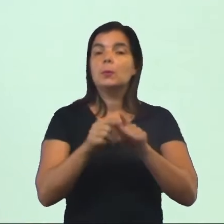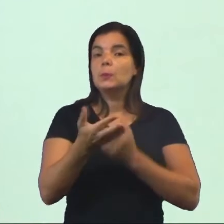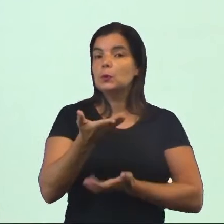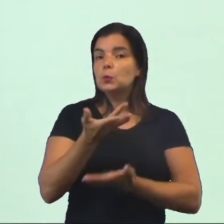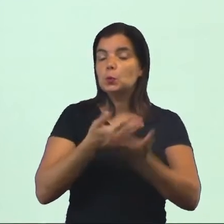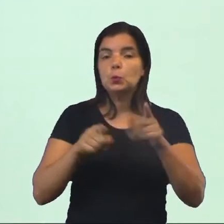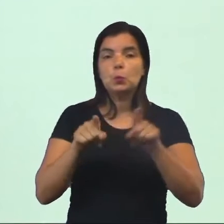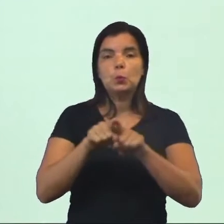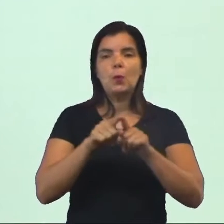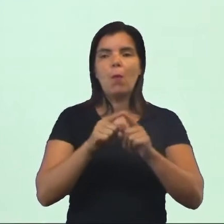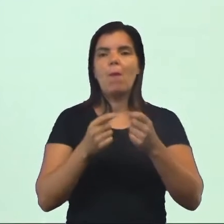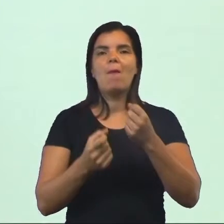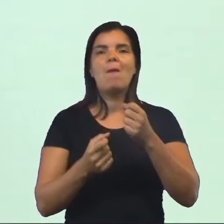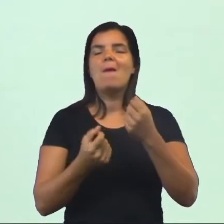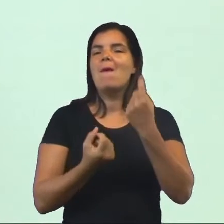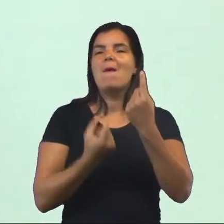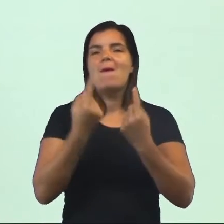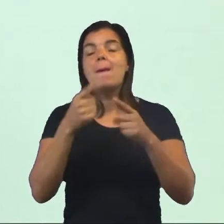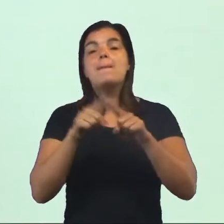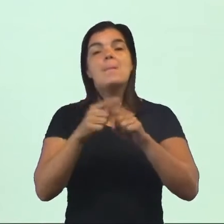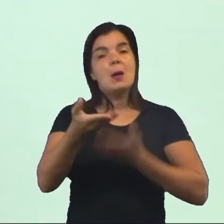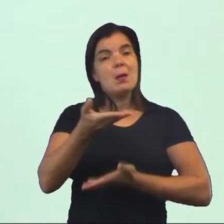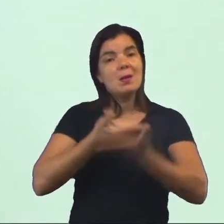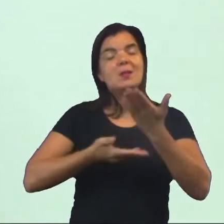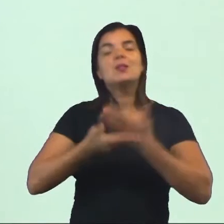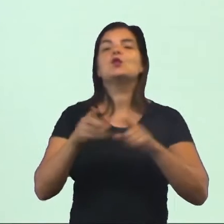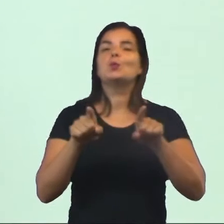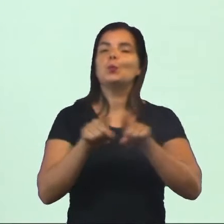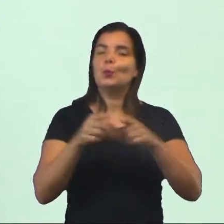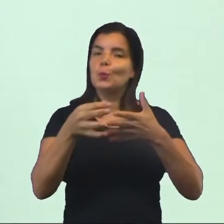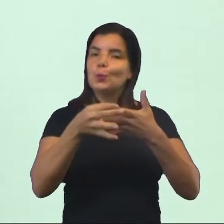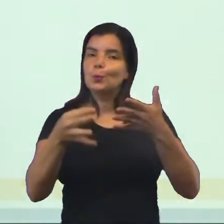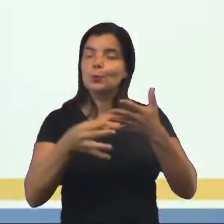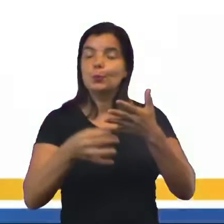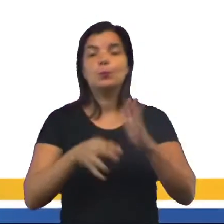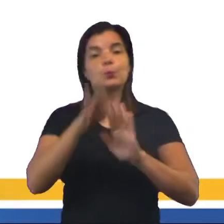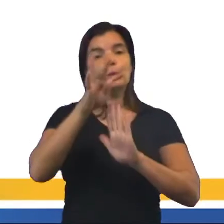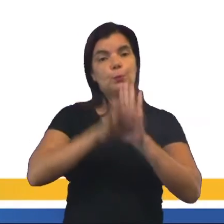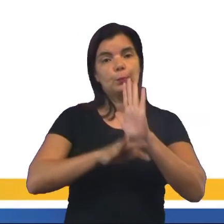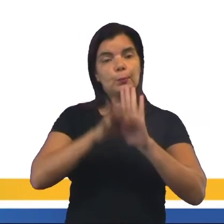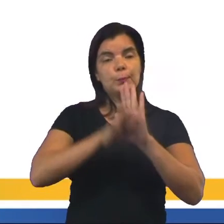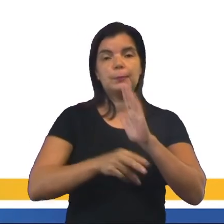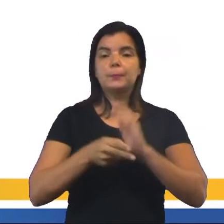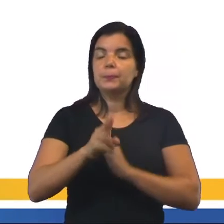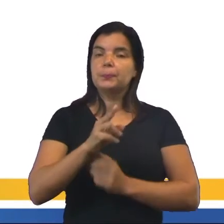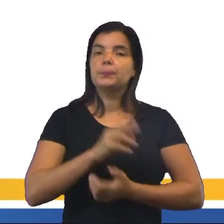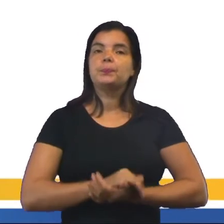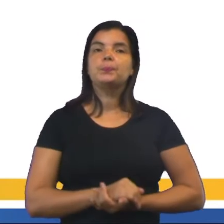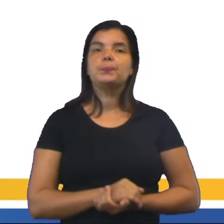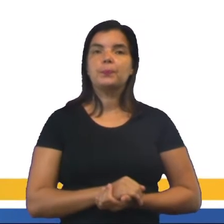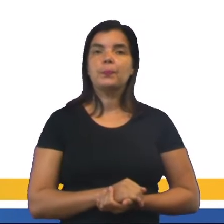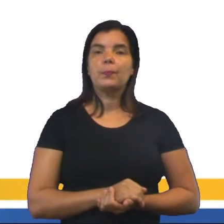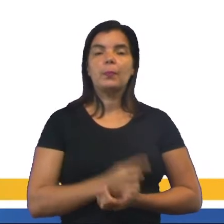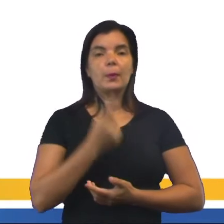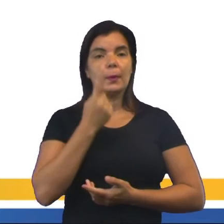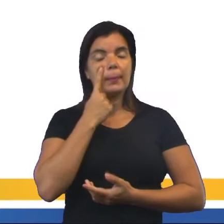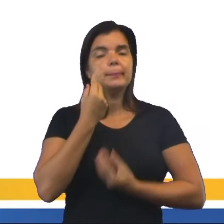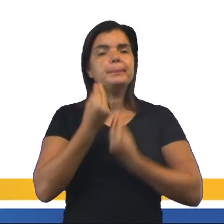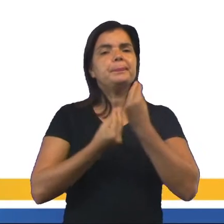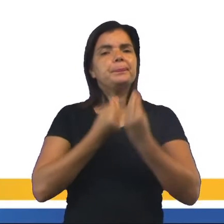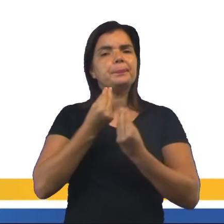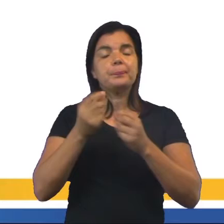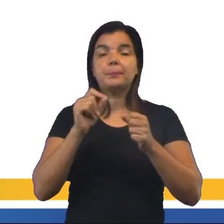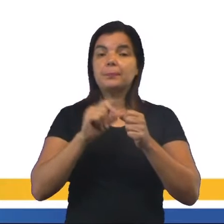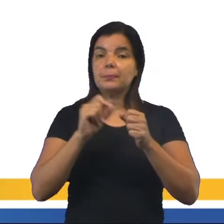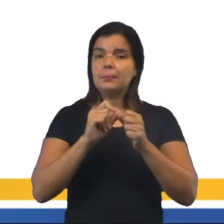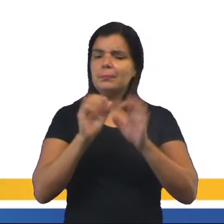elas não são aleatórias, elas têm uma relação com os elementos do texto. Vamos continuar. Olhem só, como fazer um